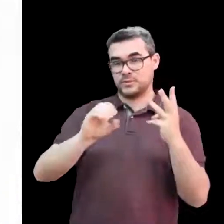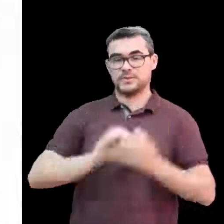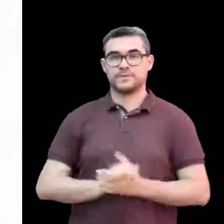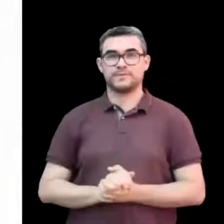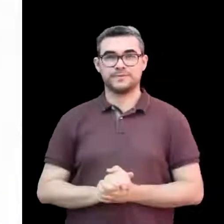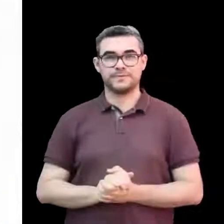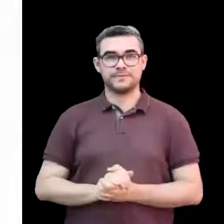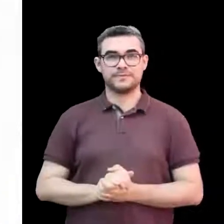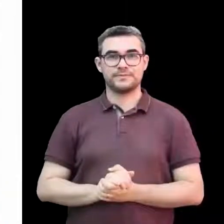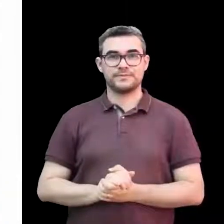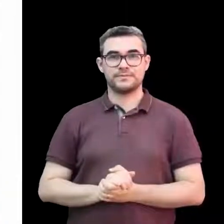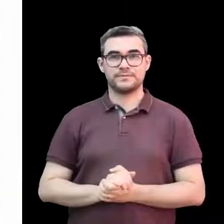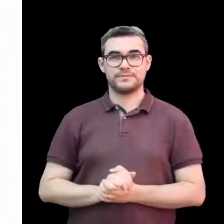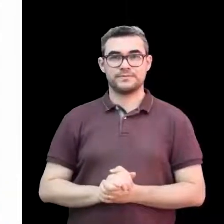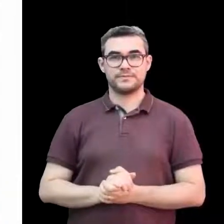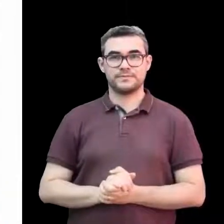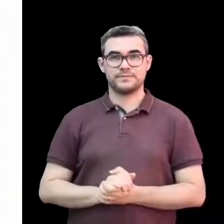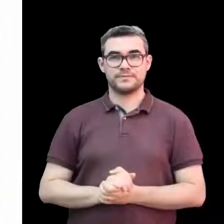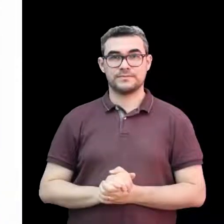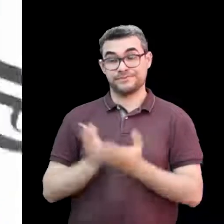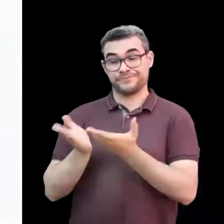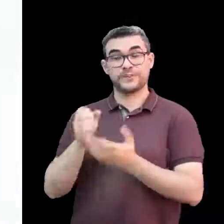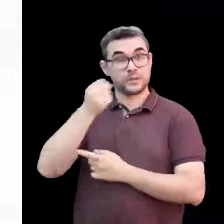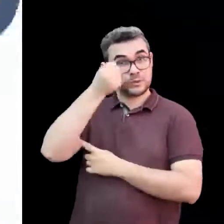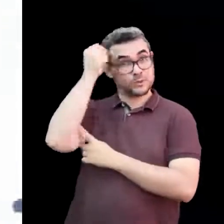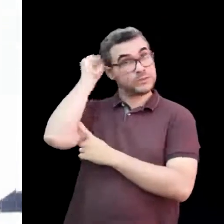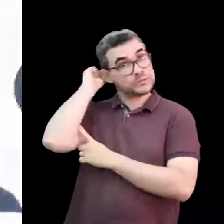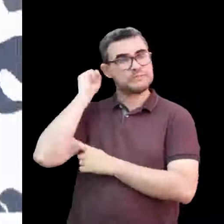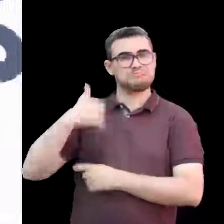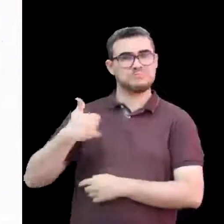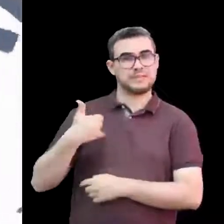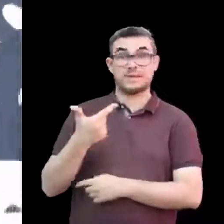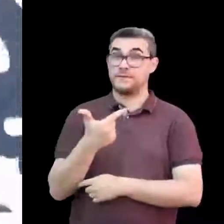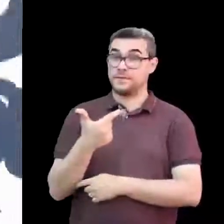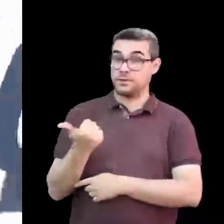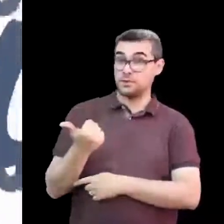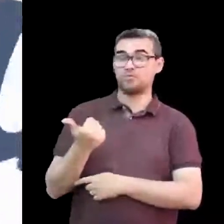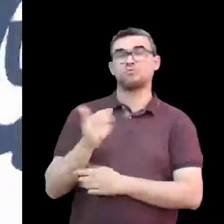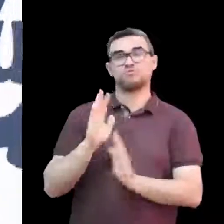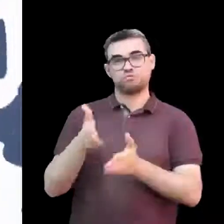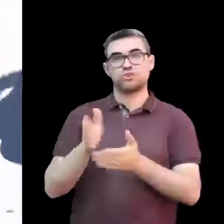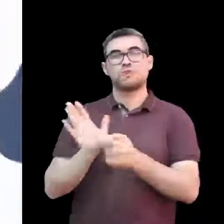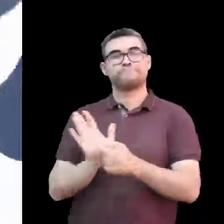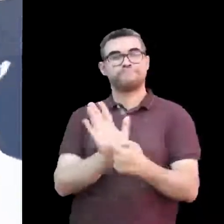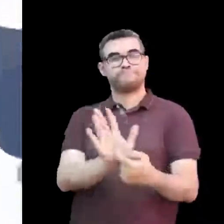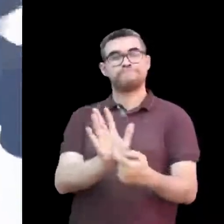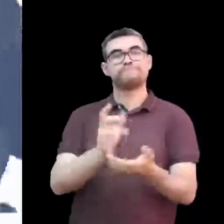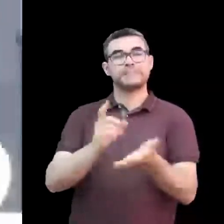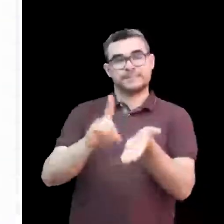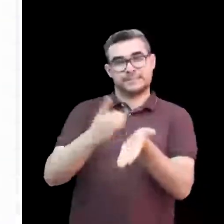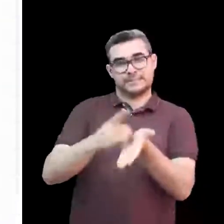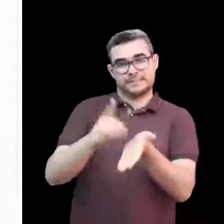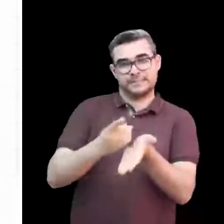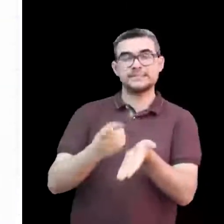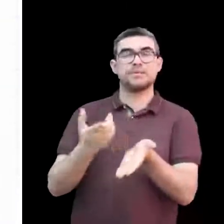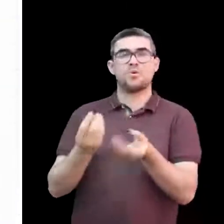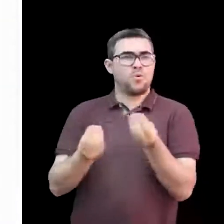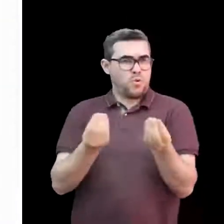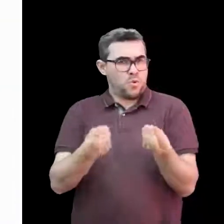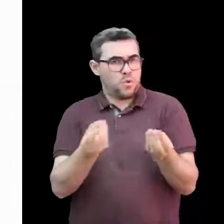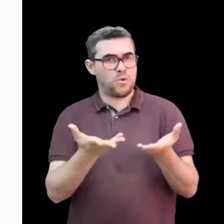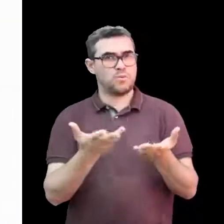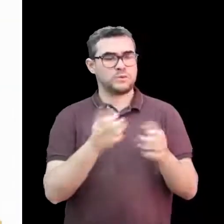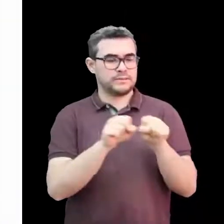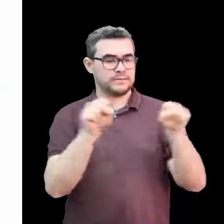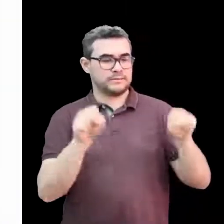Oh, as línguas indo-europeias. Saussure defendeu aos 21 anos a sua dissertação sobre o primitivo